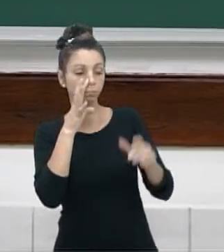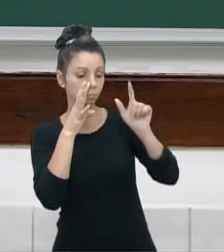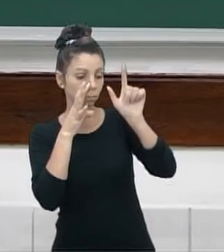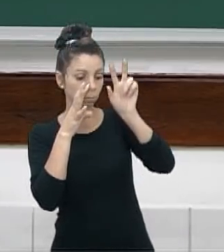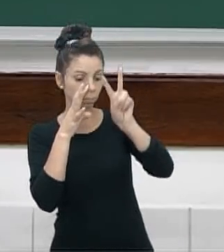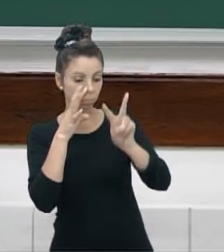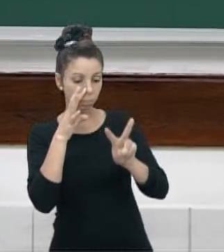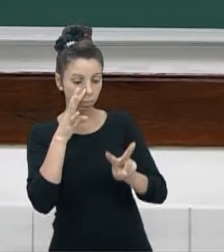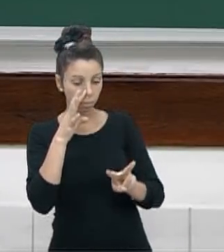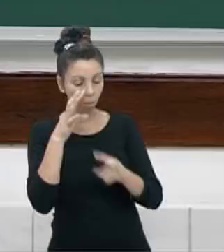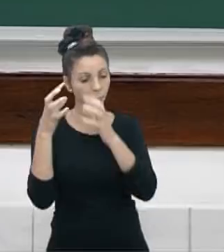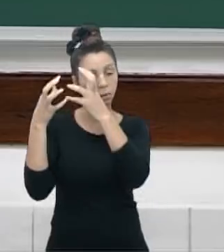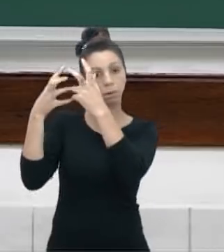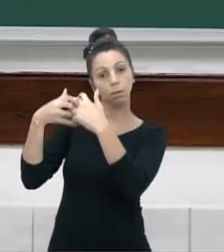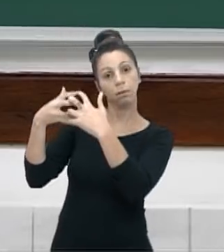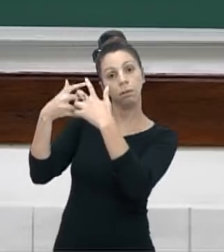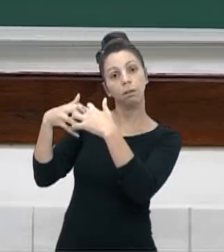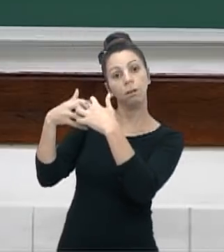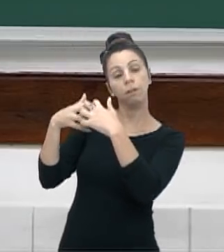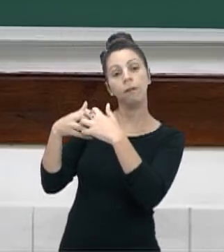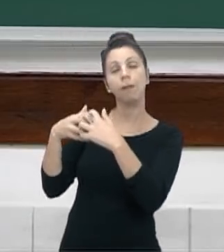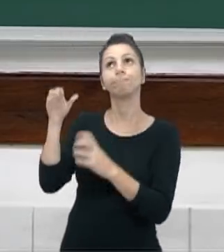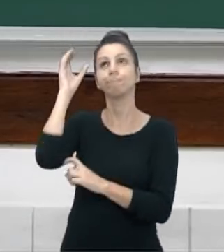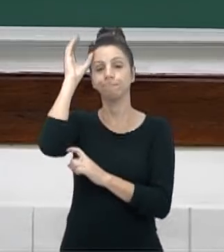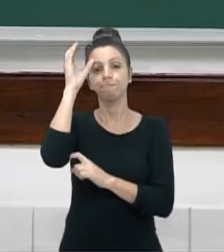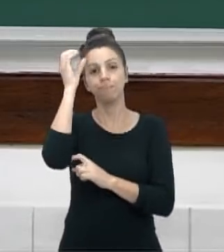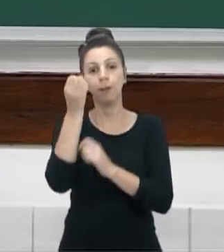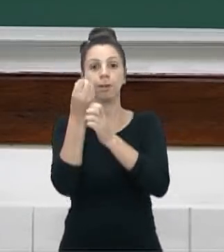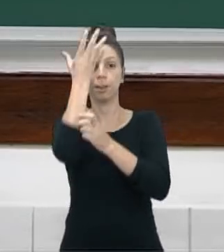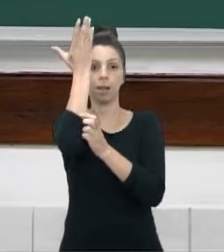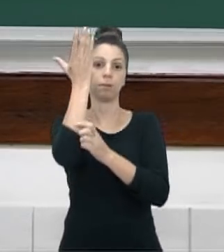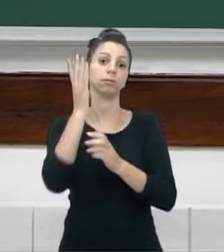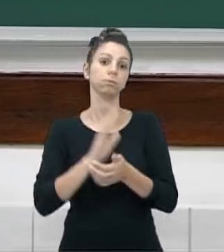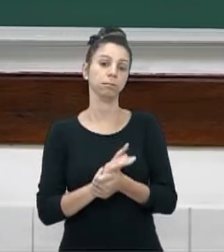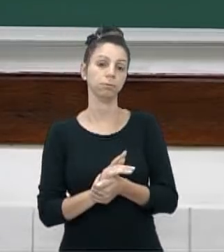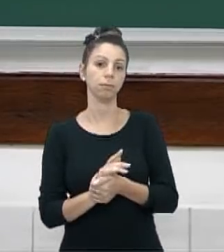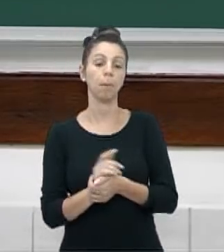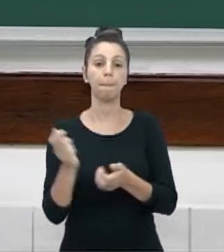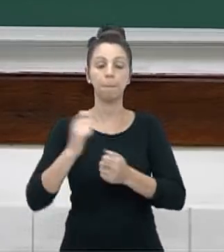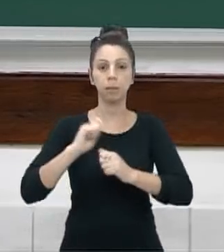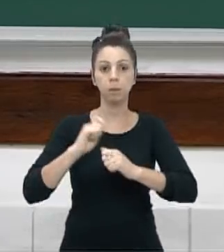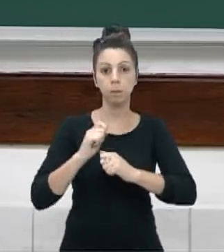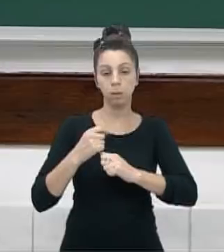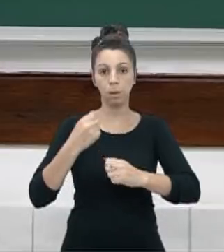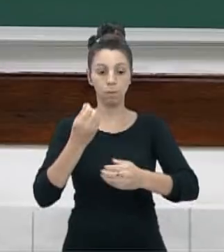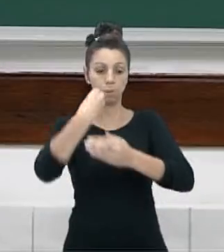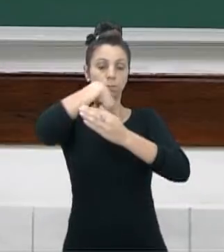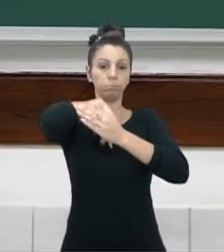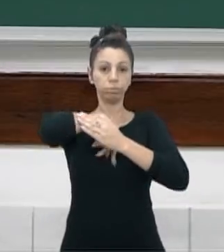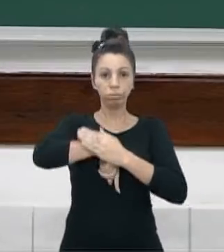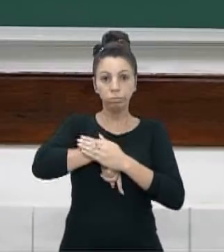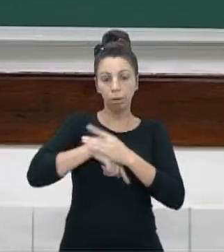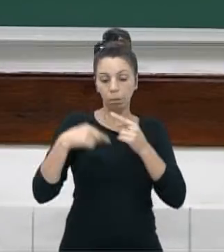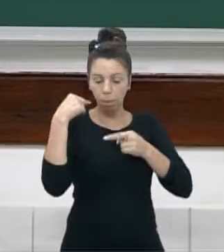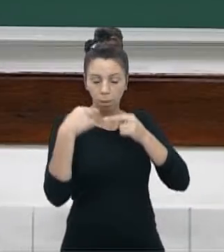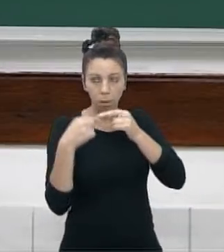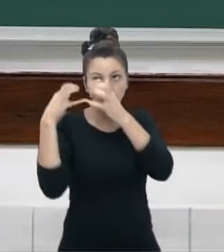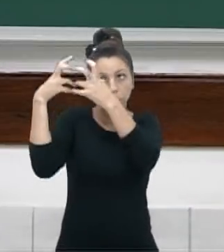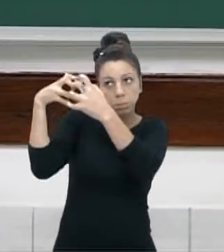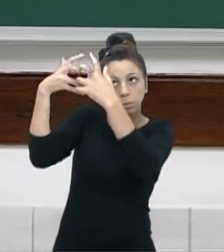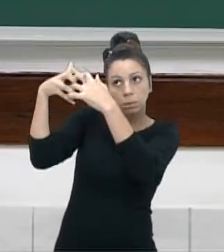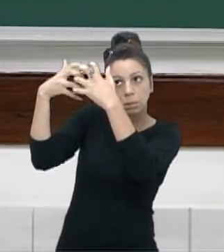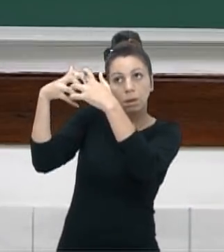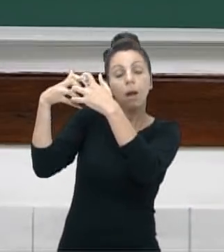fez uma reflexão sobre ele, vai tomar essa consciência, né? Porque a tomada de consciência, ela exige algo mais profundo além disso, né?